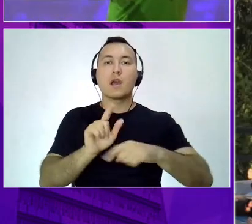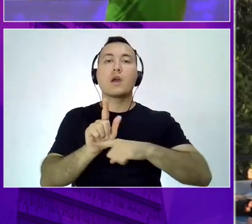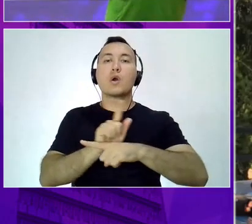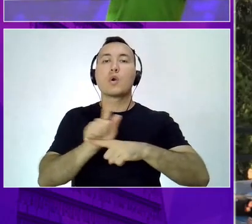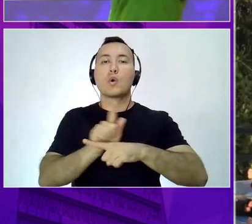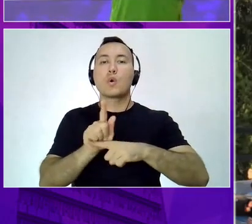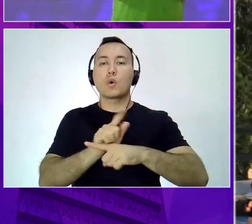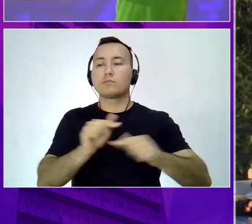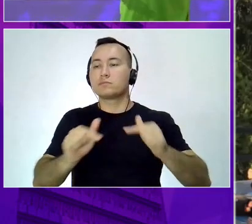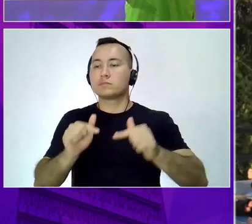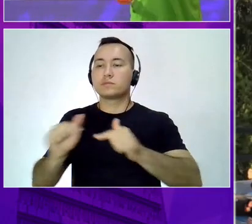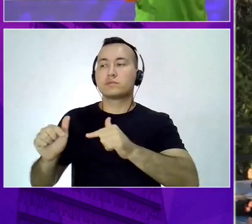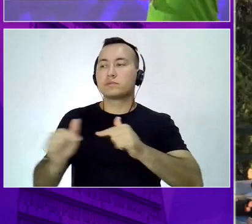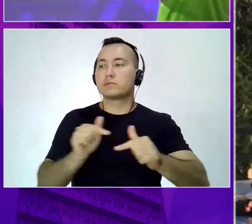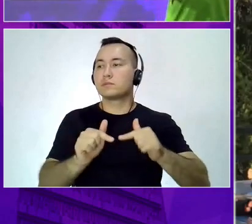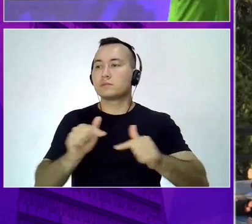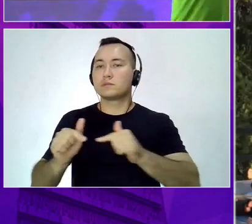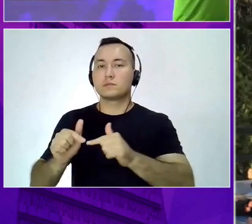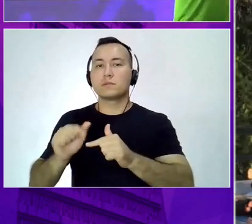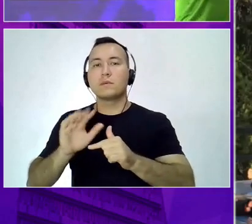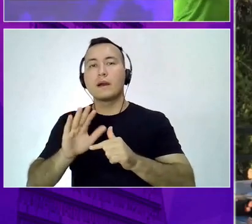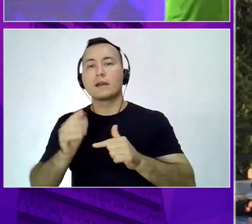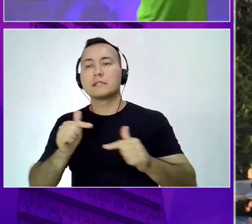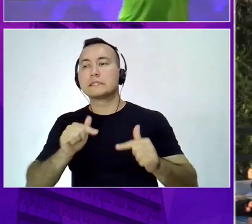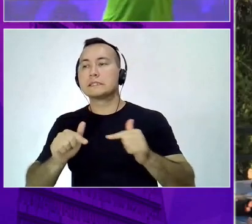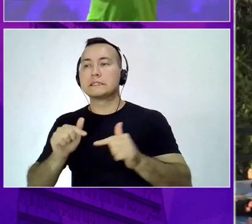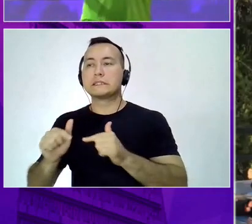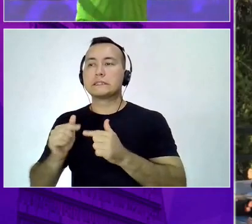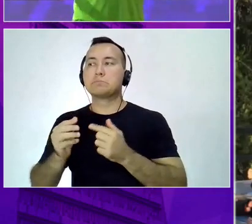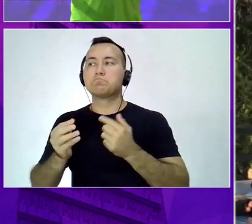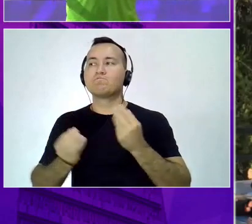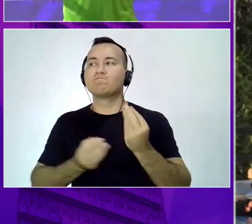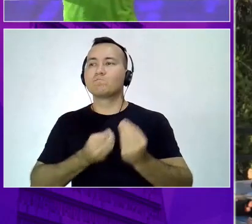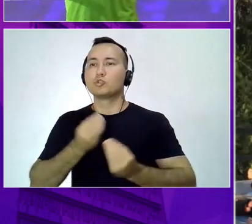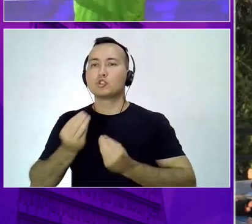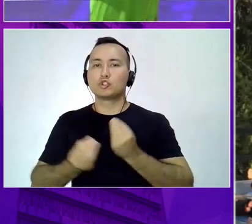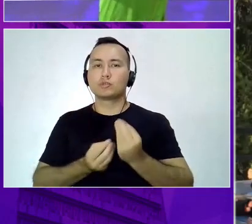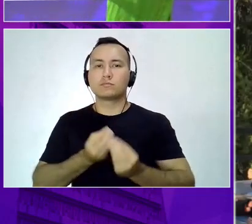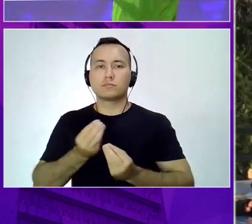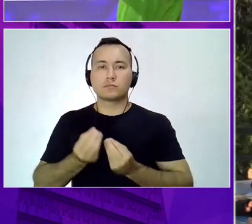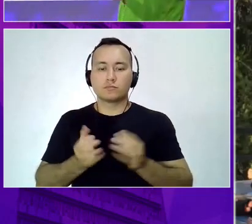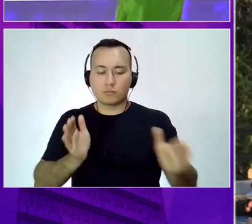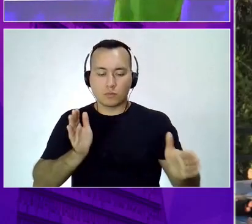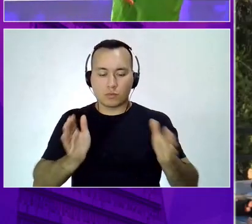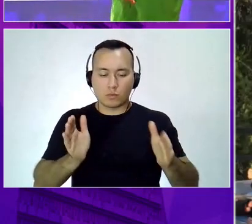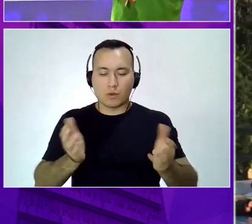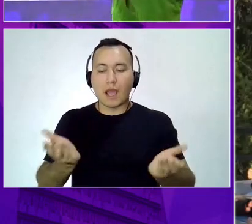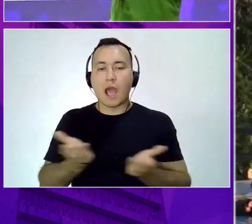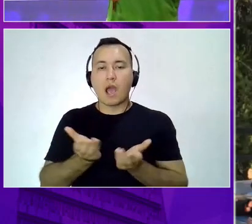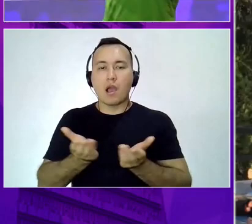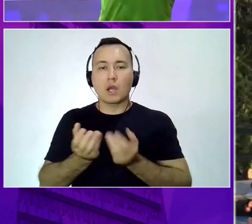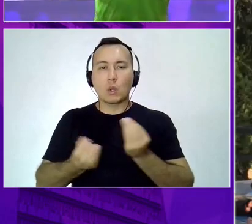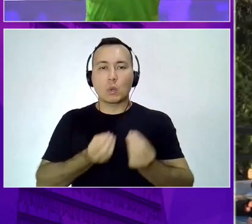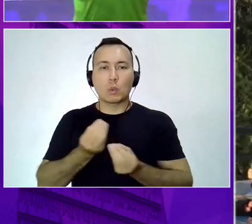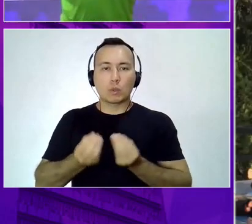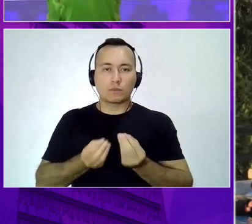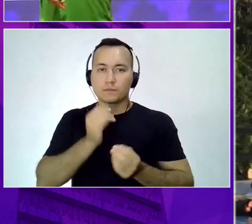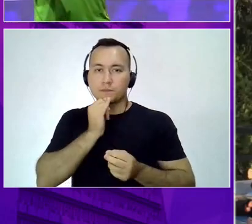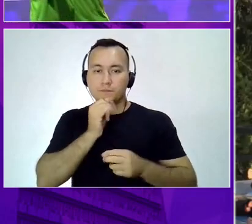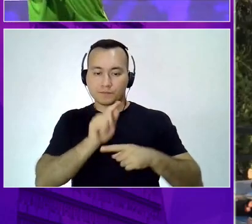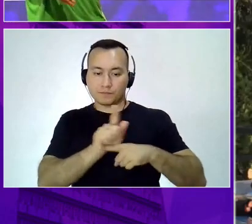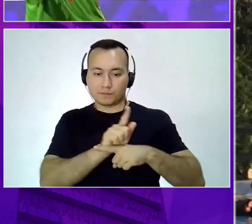de trabalho baseado em conhecimento. Gestão de valor, não mais gestão de custo ou gestão